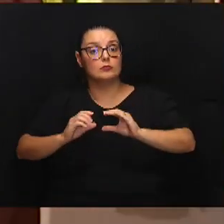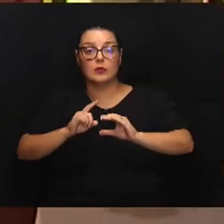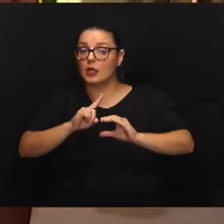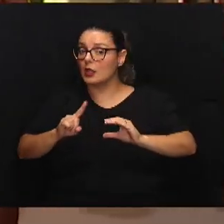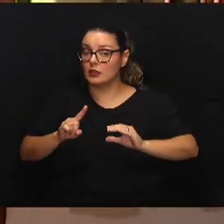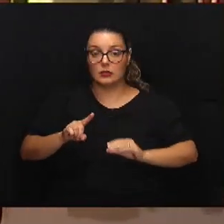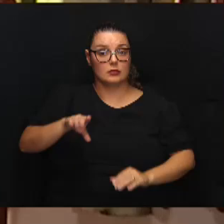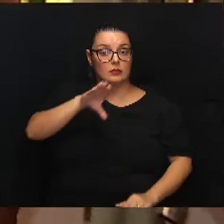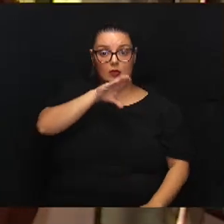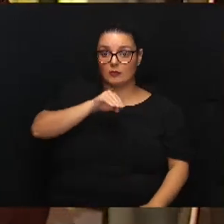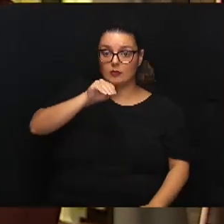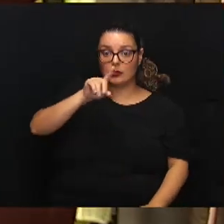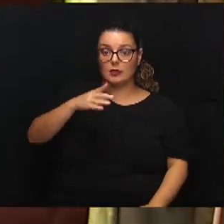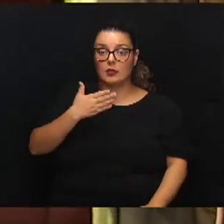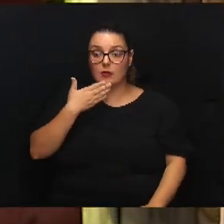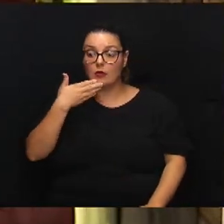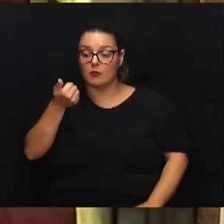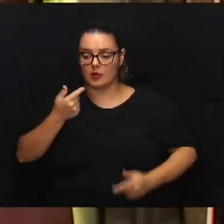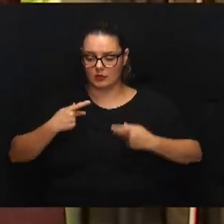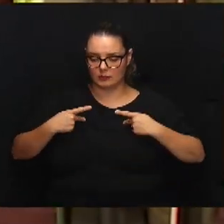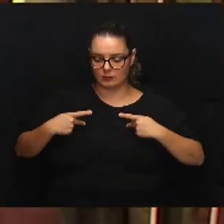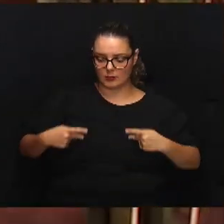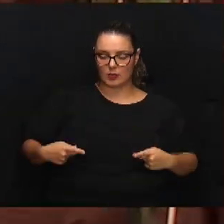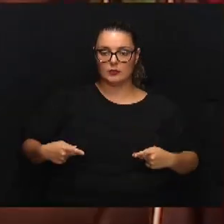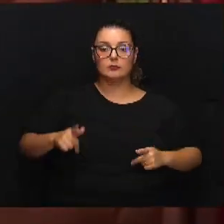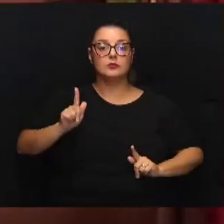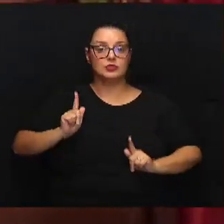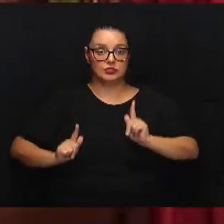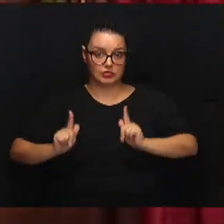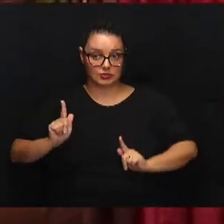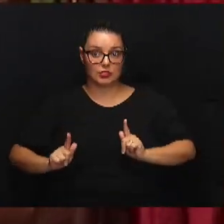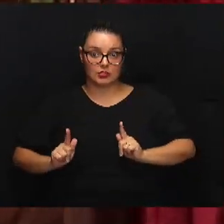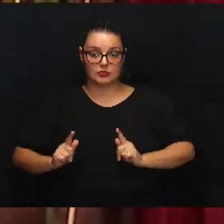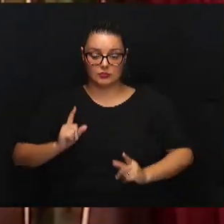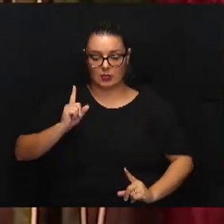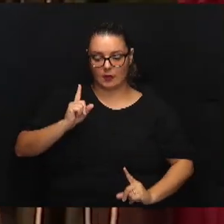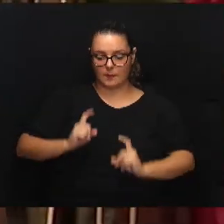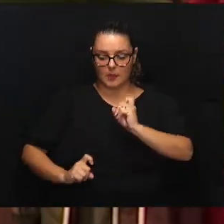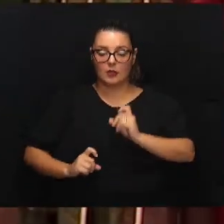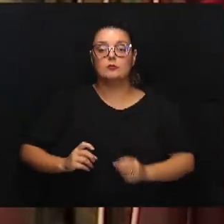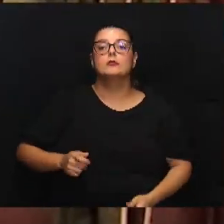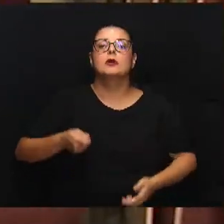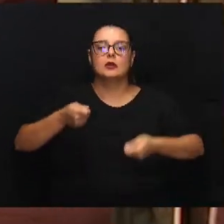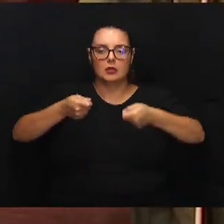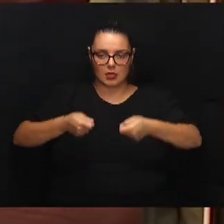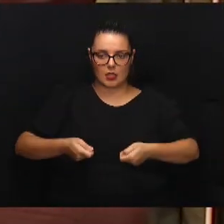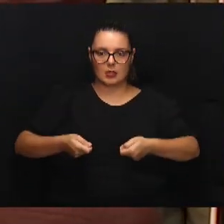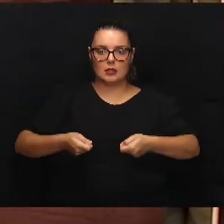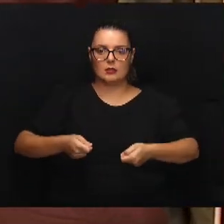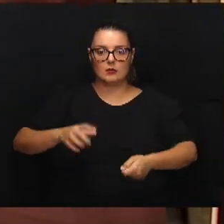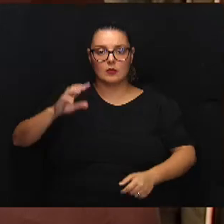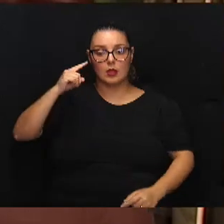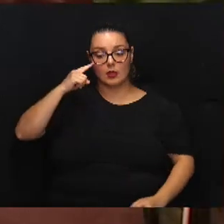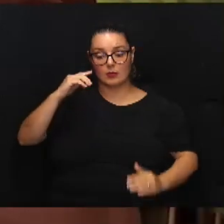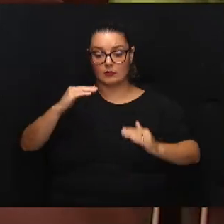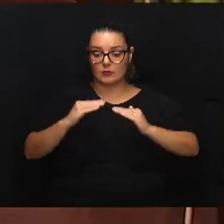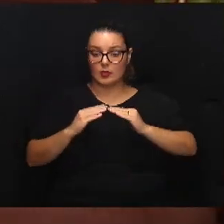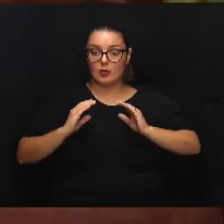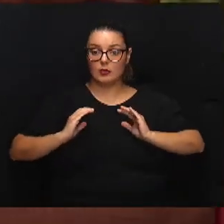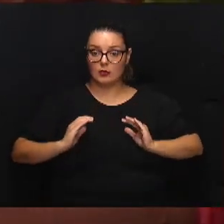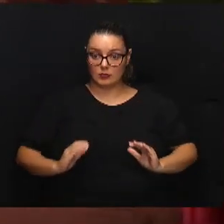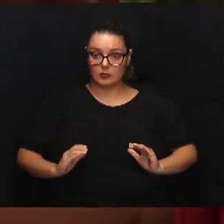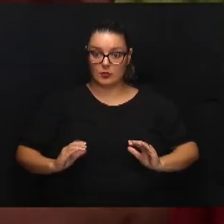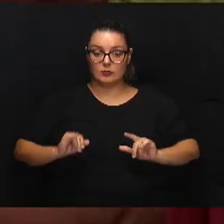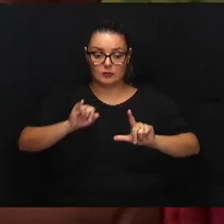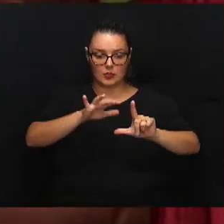verbal, que é o aprimoramento de postura, gestos e expressões para garantir a coerência entre o comportamento e